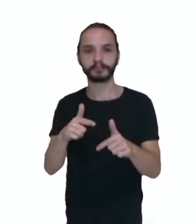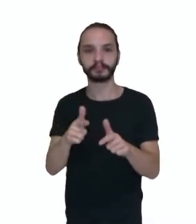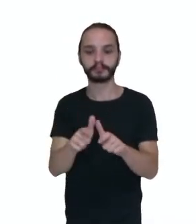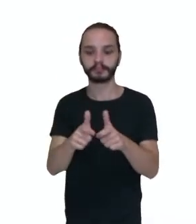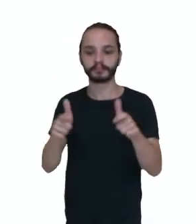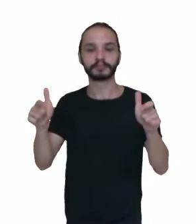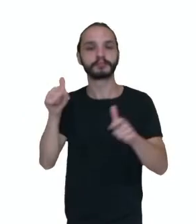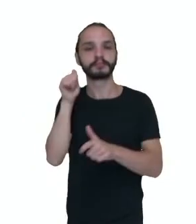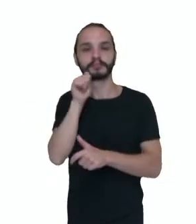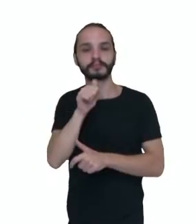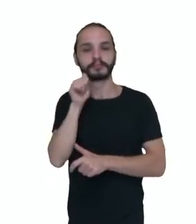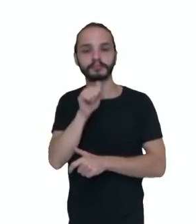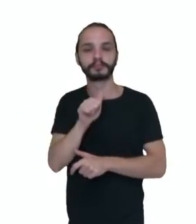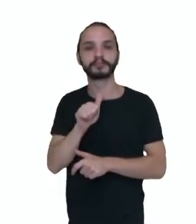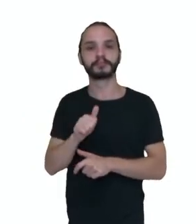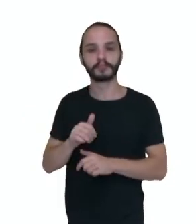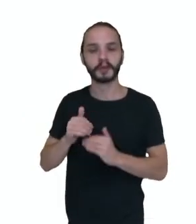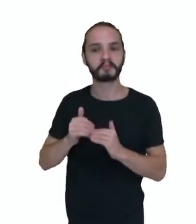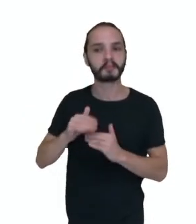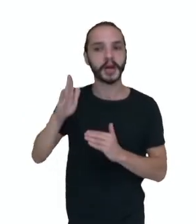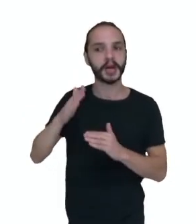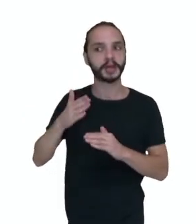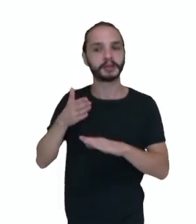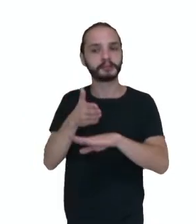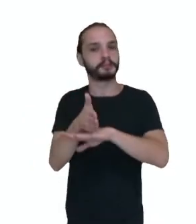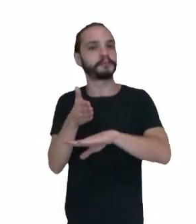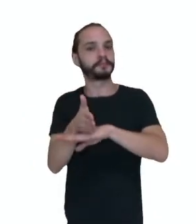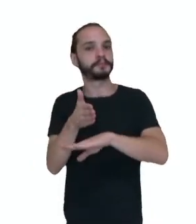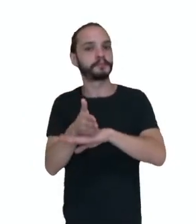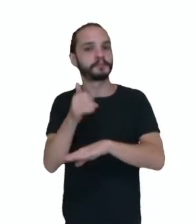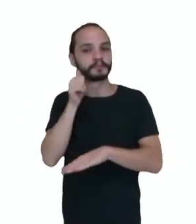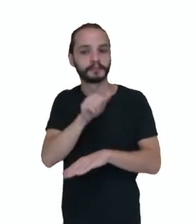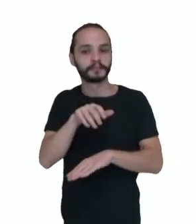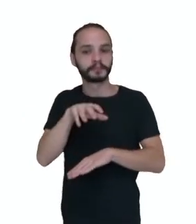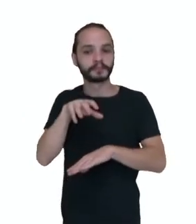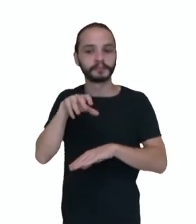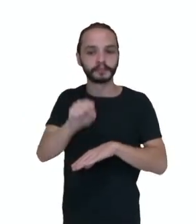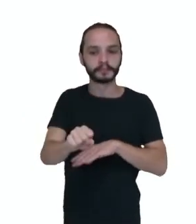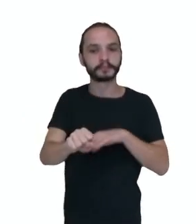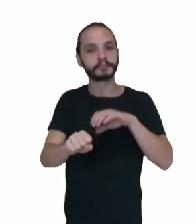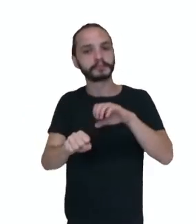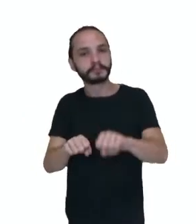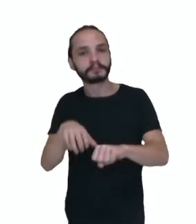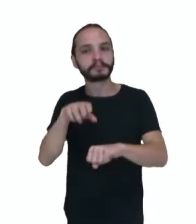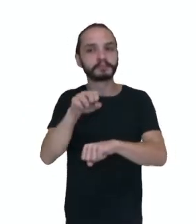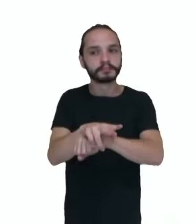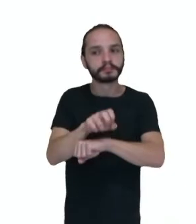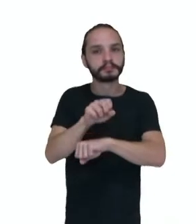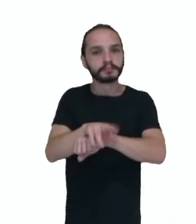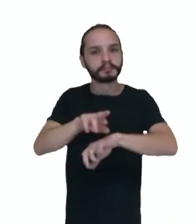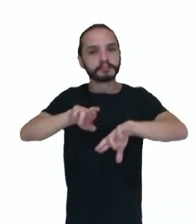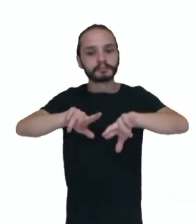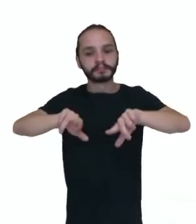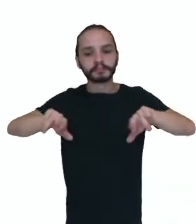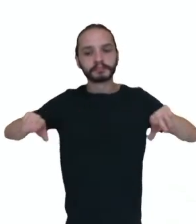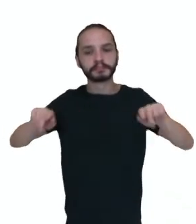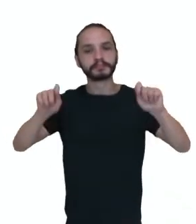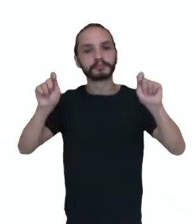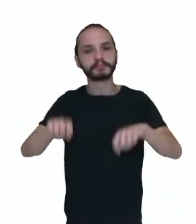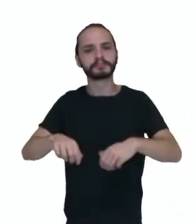aumentou, ou seja, cada vez mais as mulheres assumem diferentes funções em